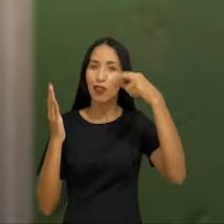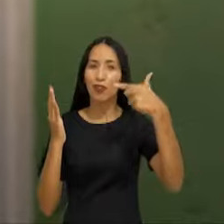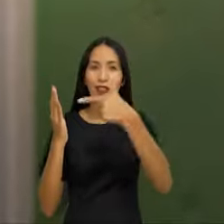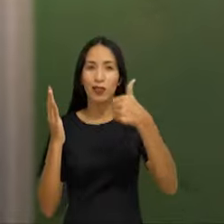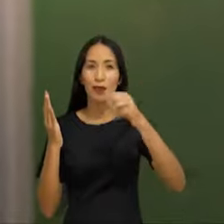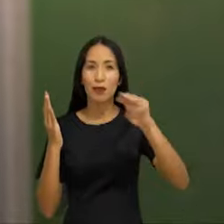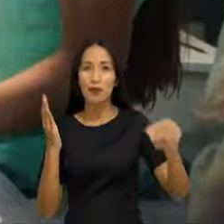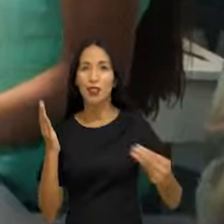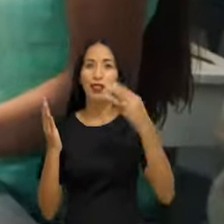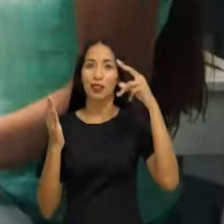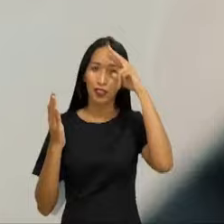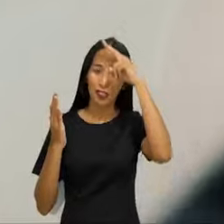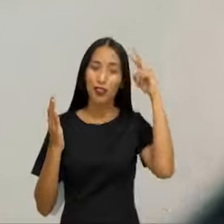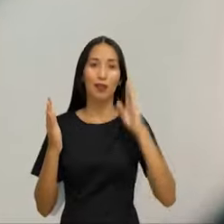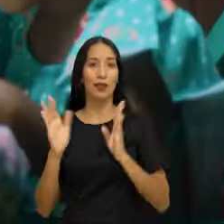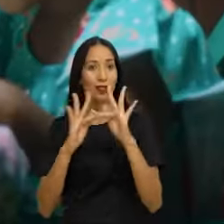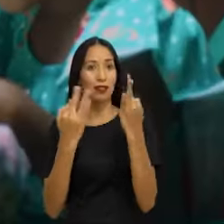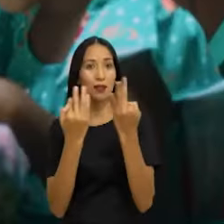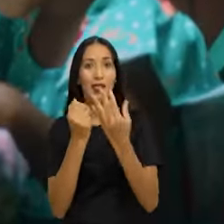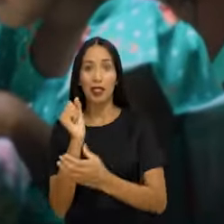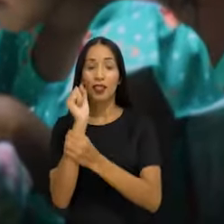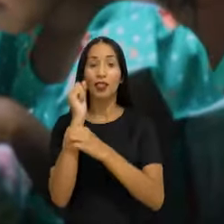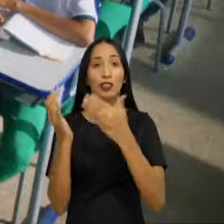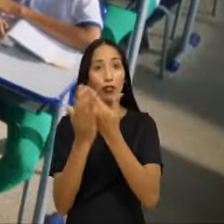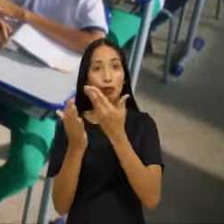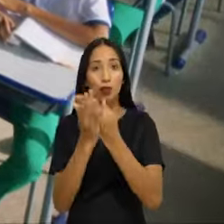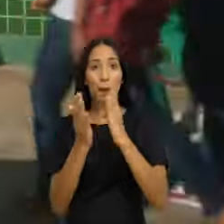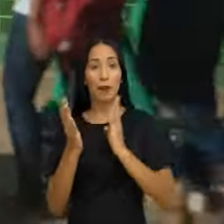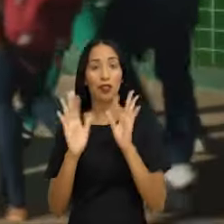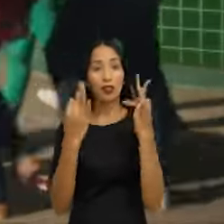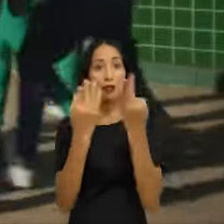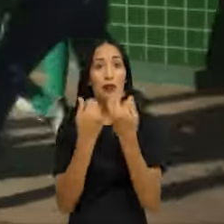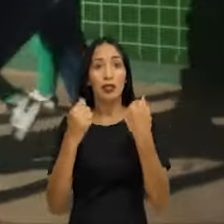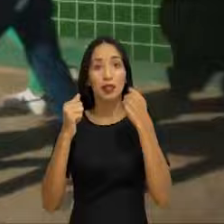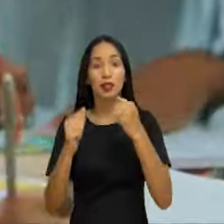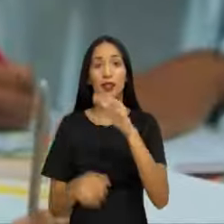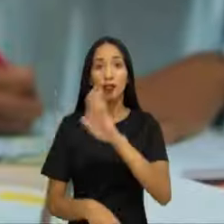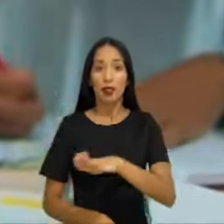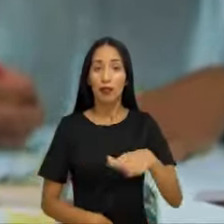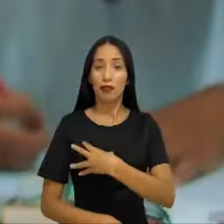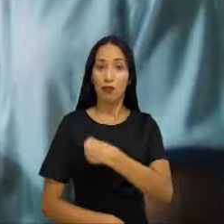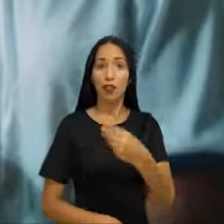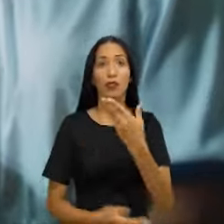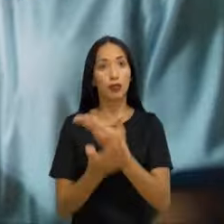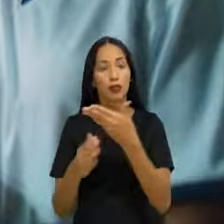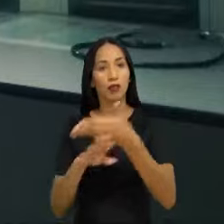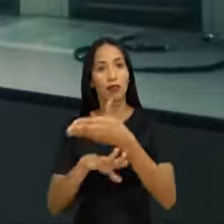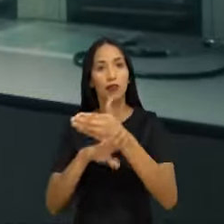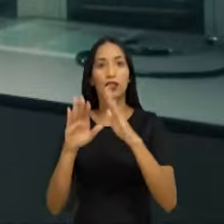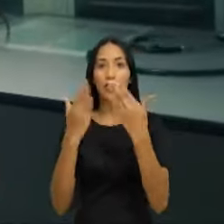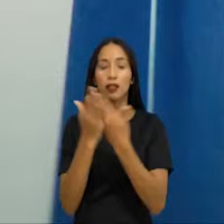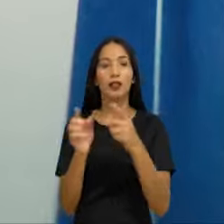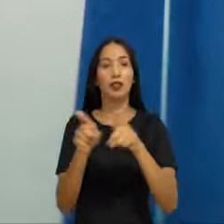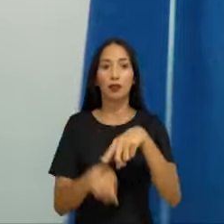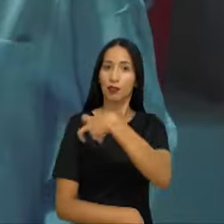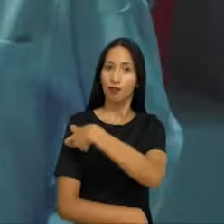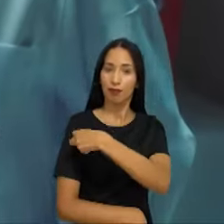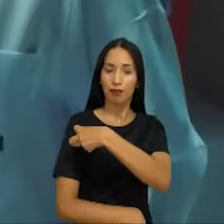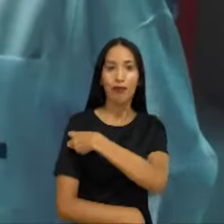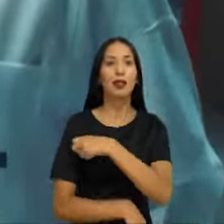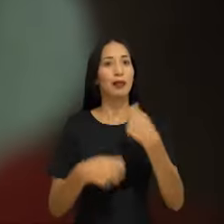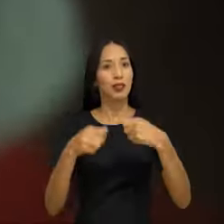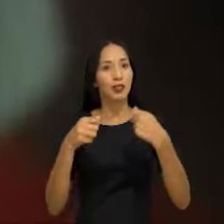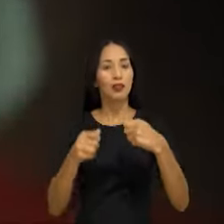21 milhões de histórias do Bolsa Família. Para garantir o benefício, mantenha seus filhos matriculados e frequentando a escola. Atualize a caderneta